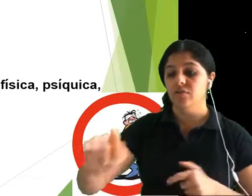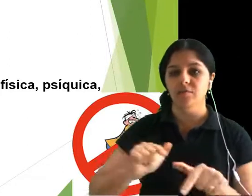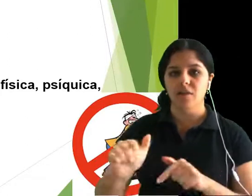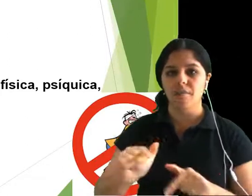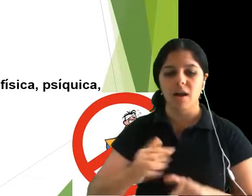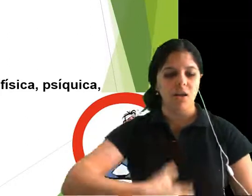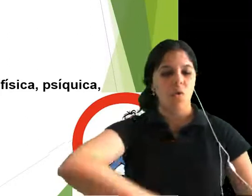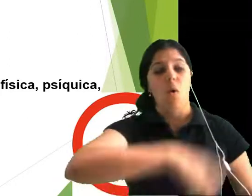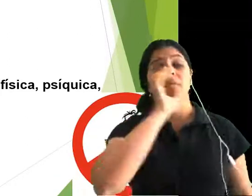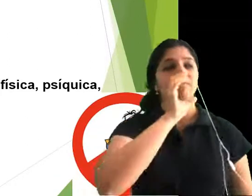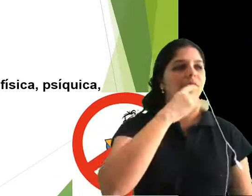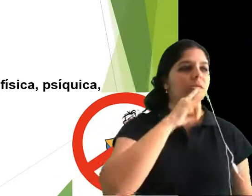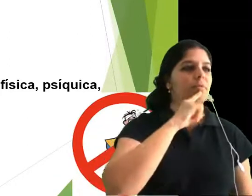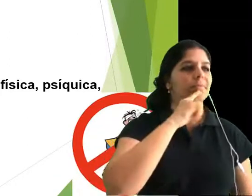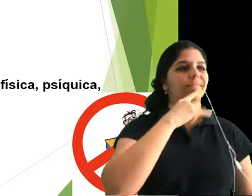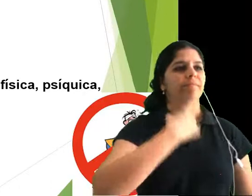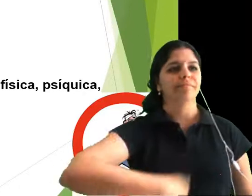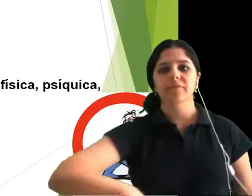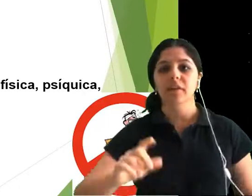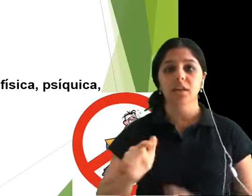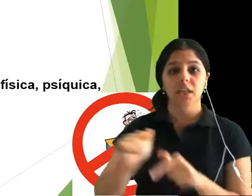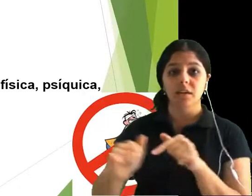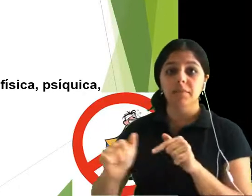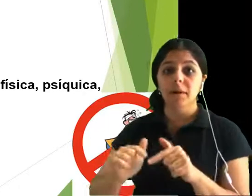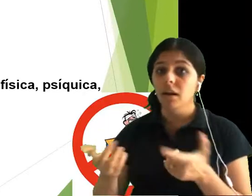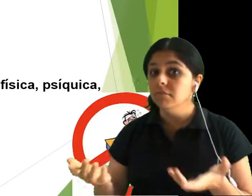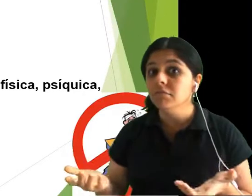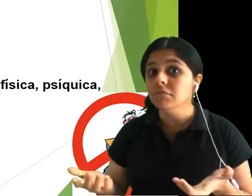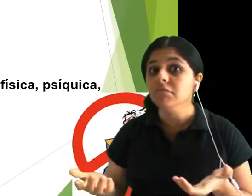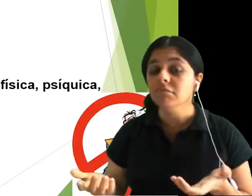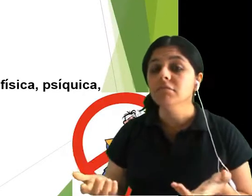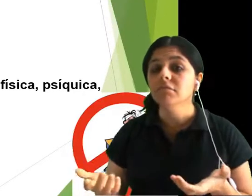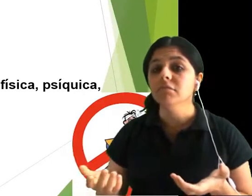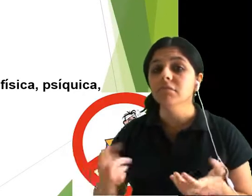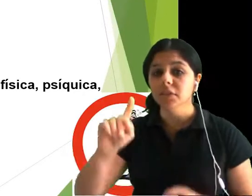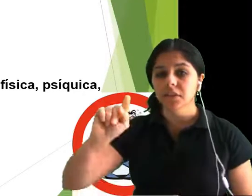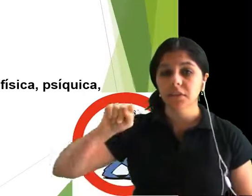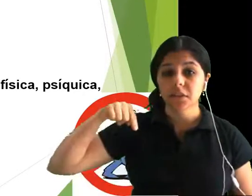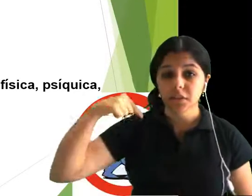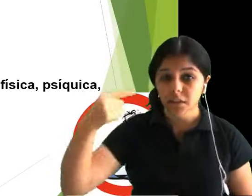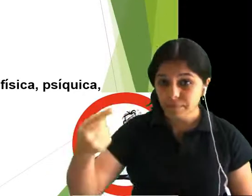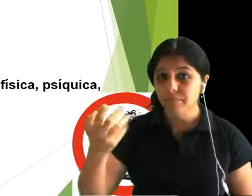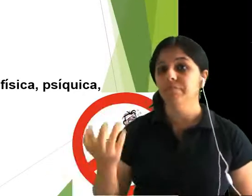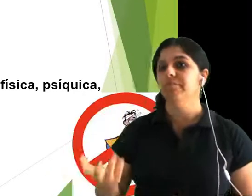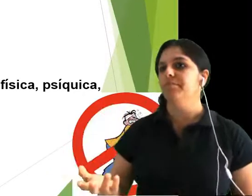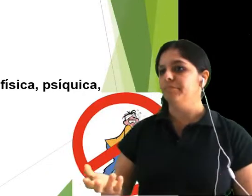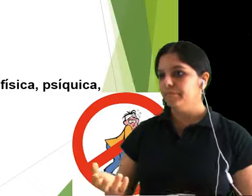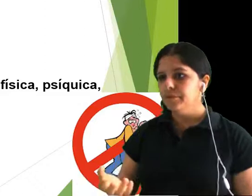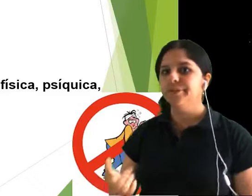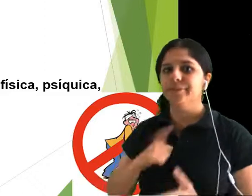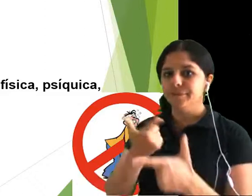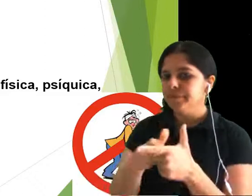trabalho bebia cachaça e ia trabalhar. Então, depois ele teve, né, foi